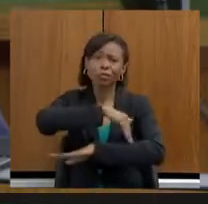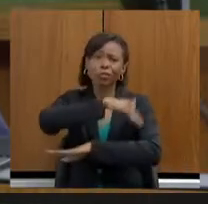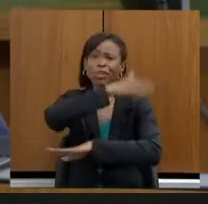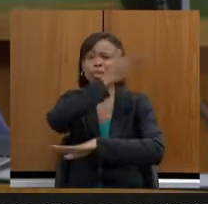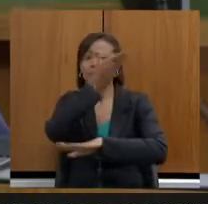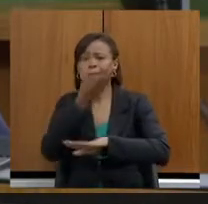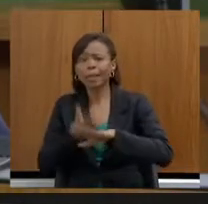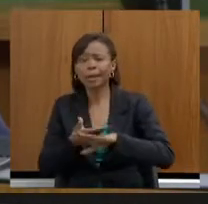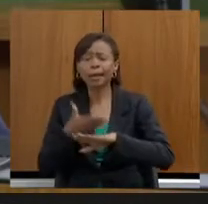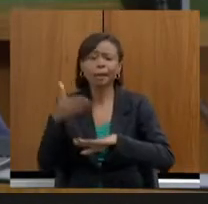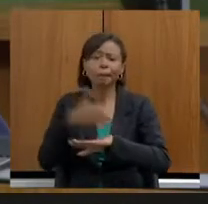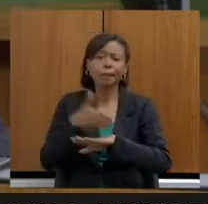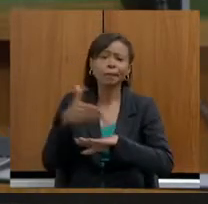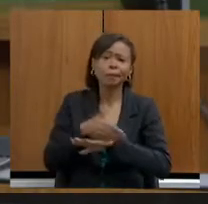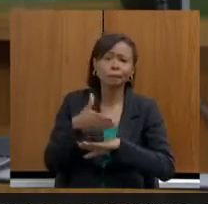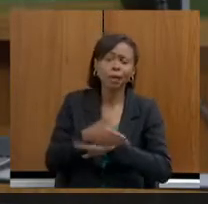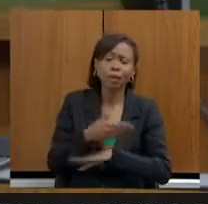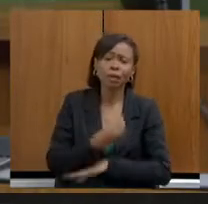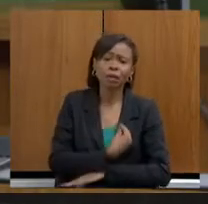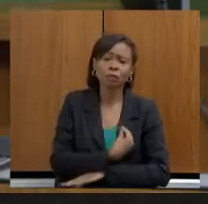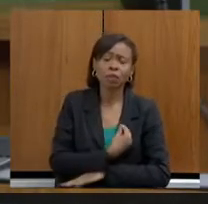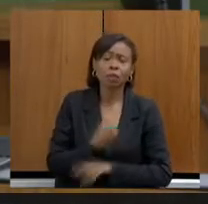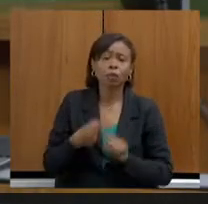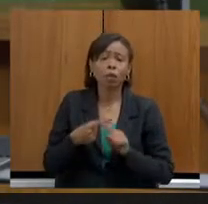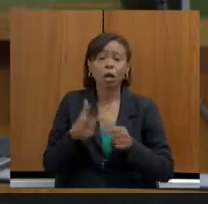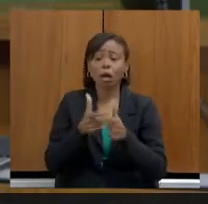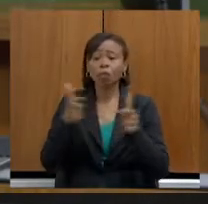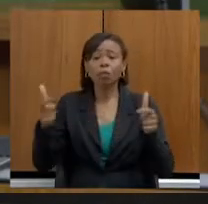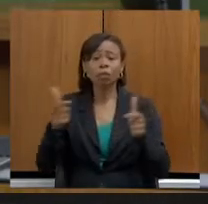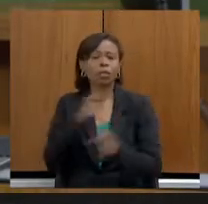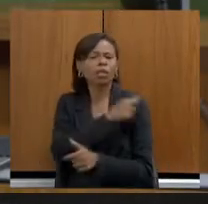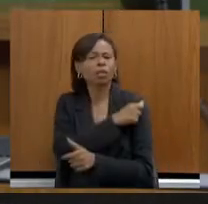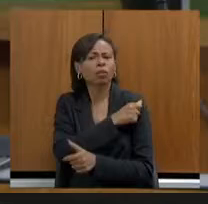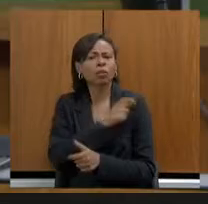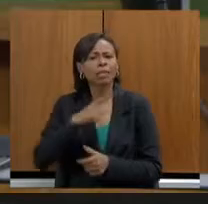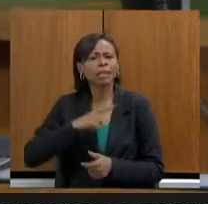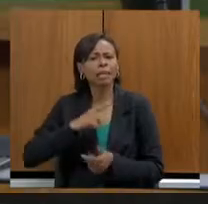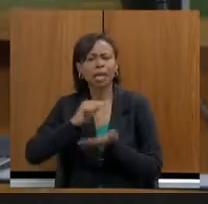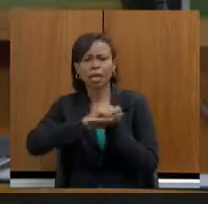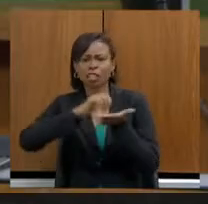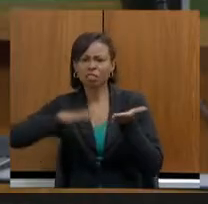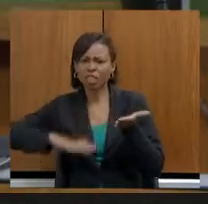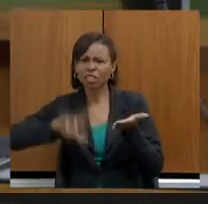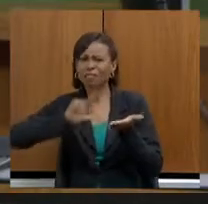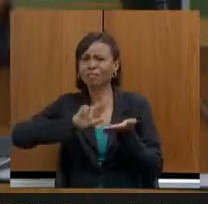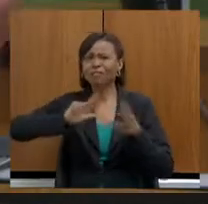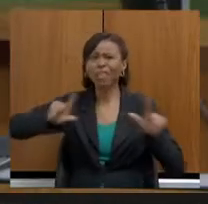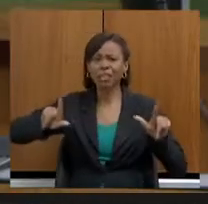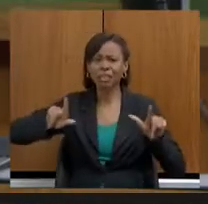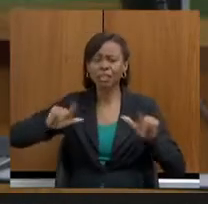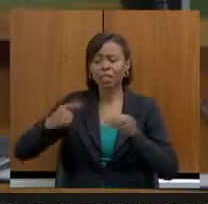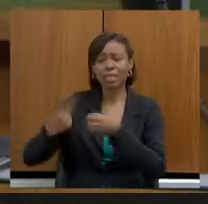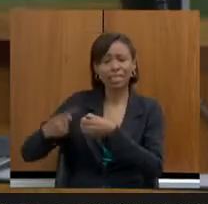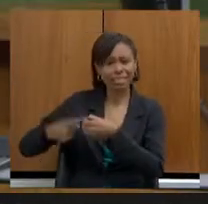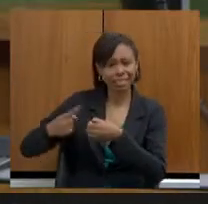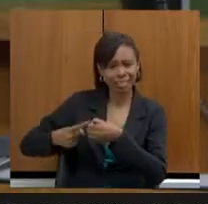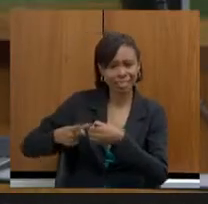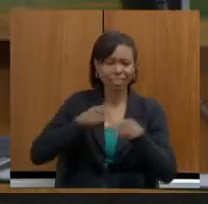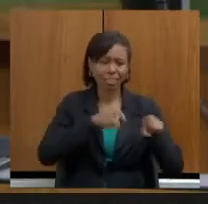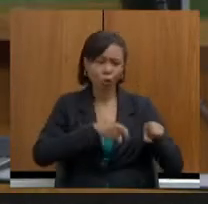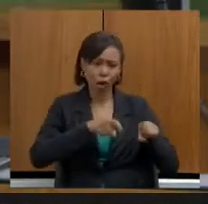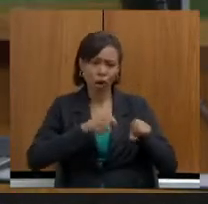porque a maioria dos alunos ele tem uma algumas atividades que são diferentes daquelas atividades da cidade